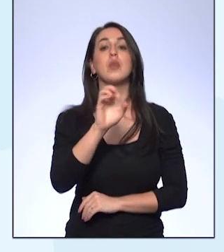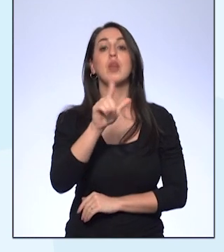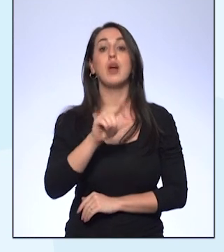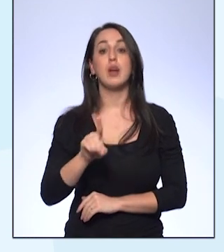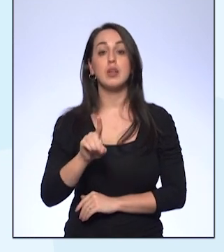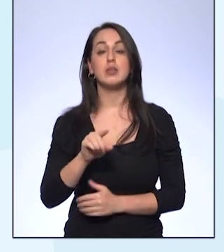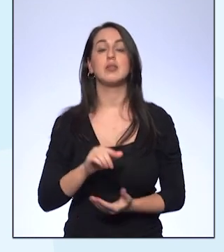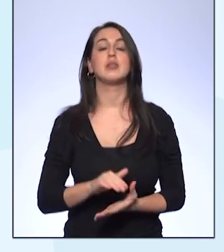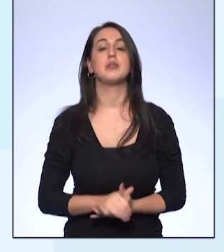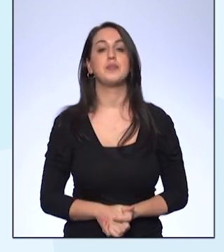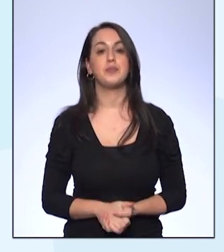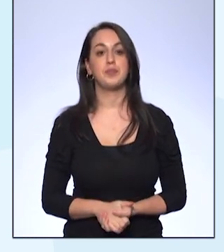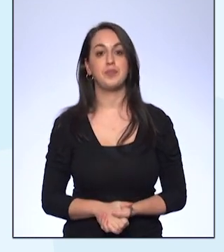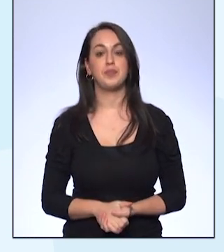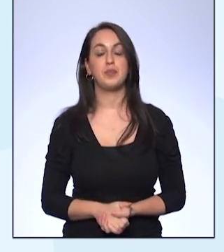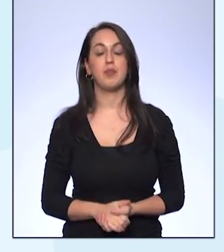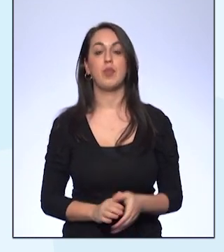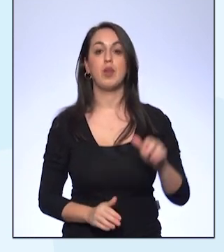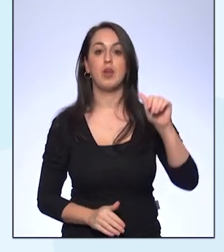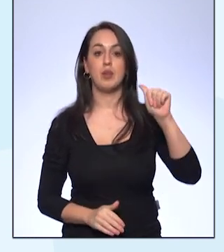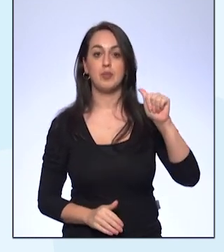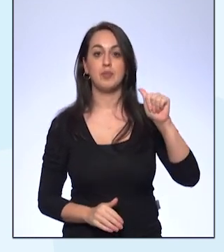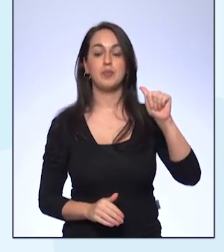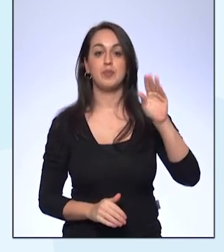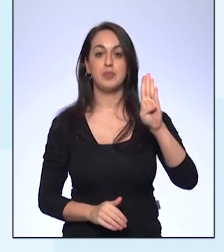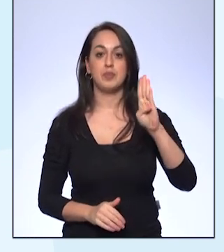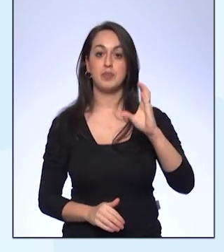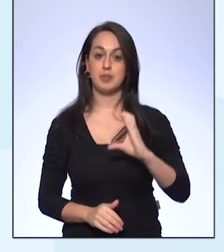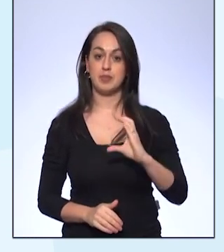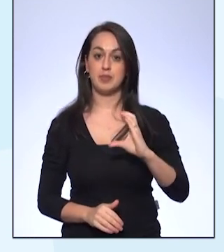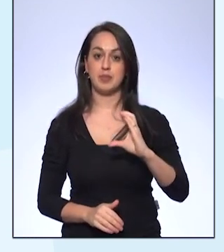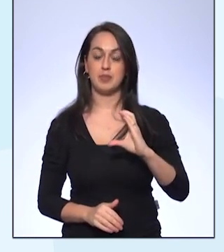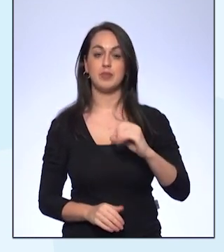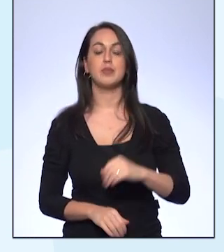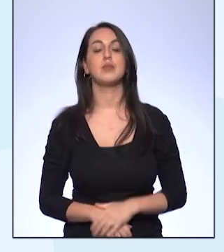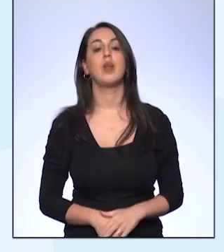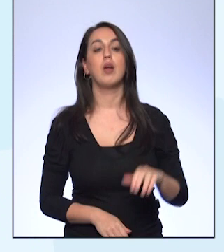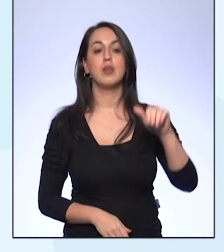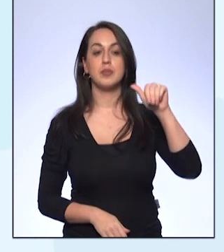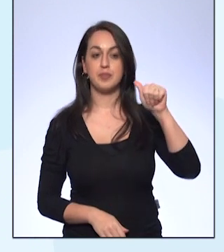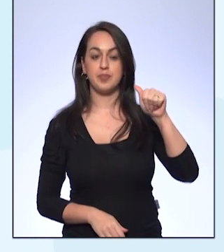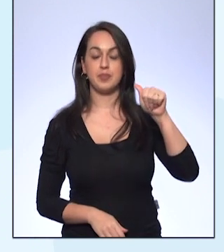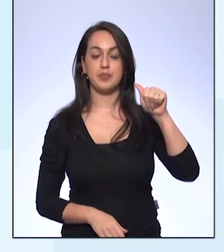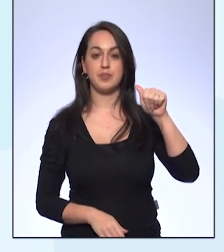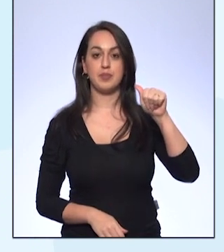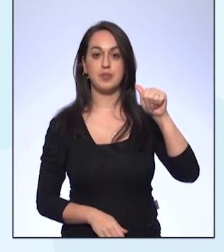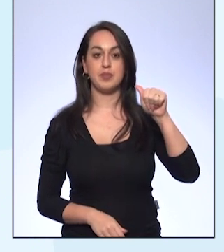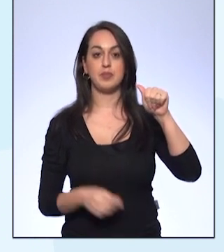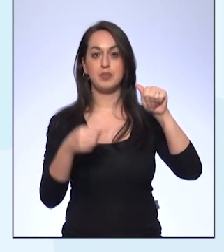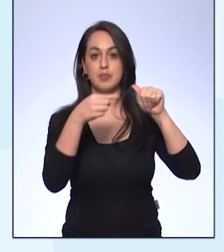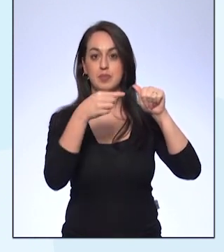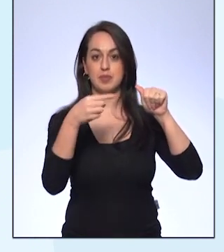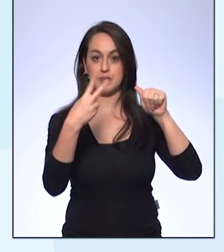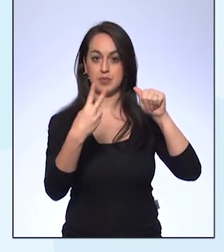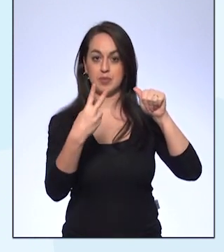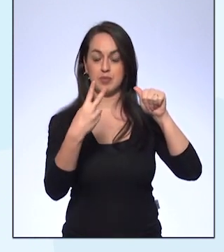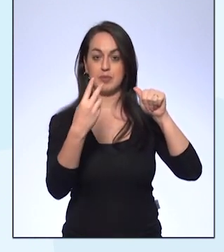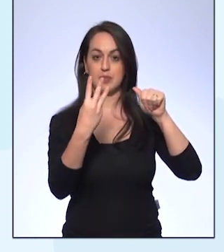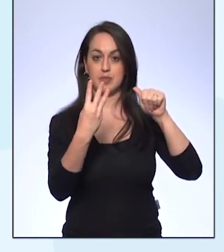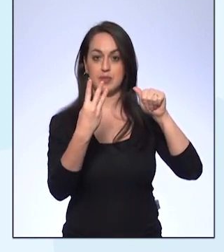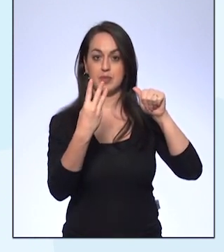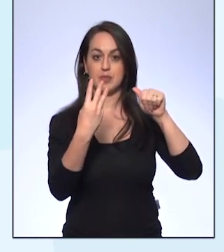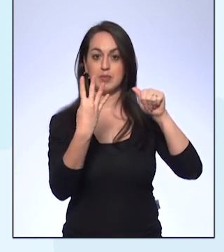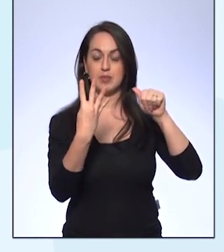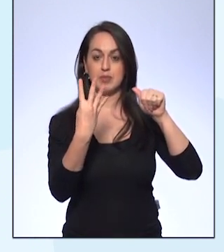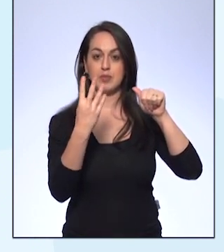são. Então, aqui você tem letra A, B e C. Na letra A, as raízes são 2,